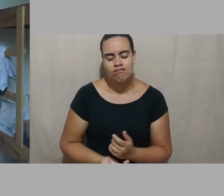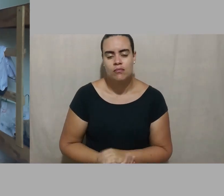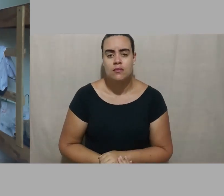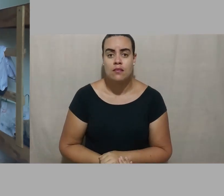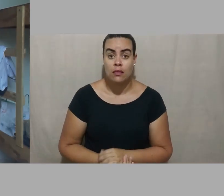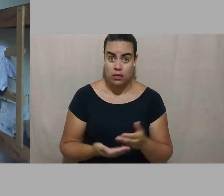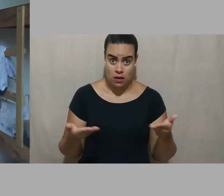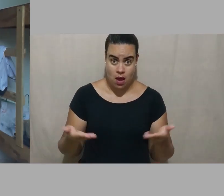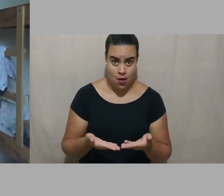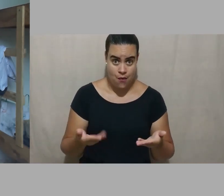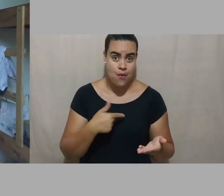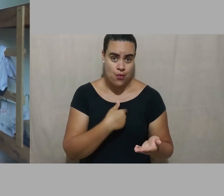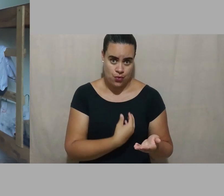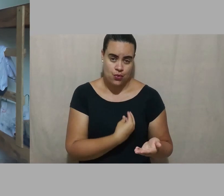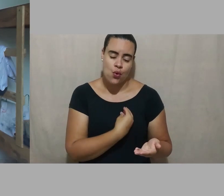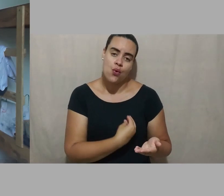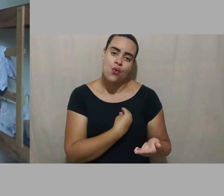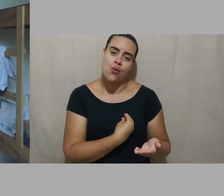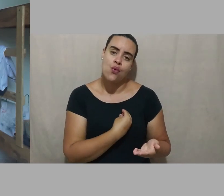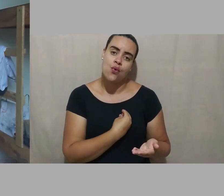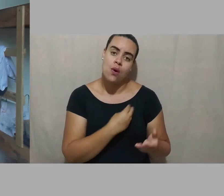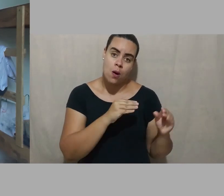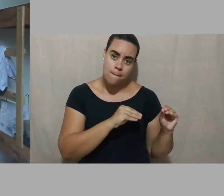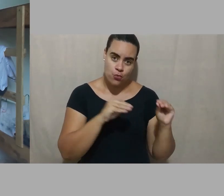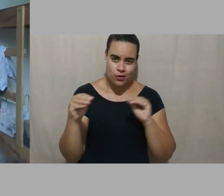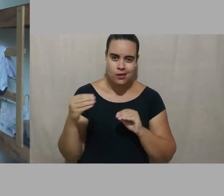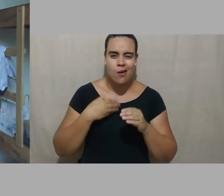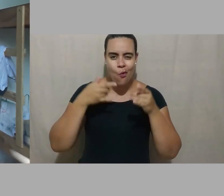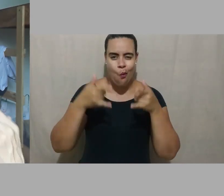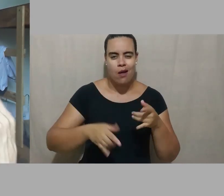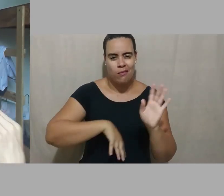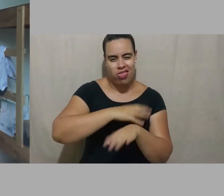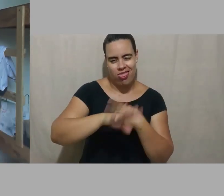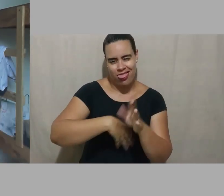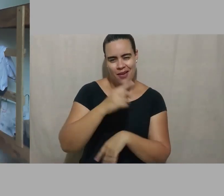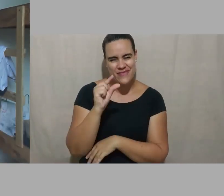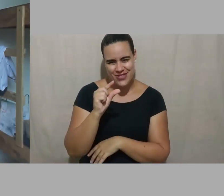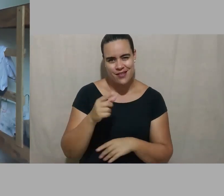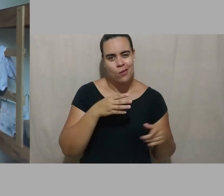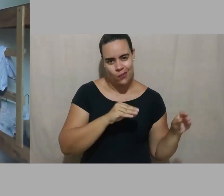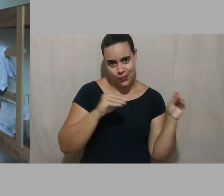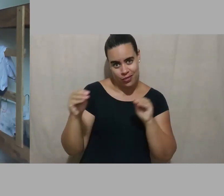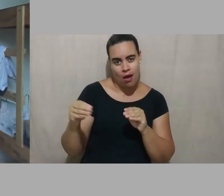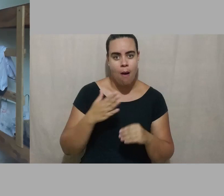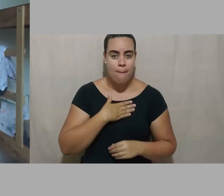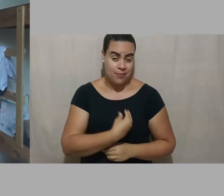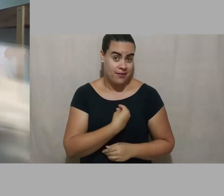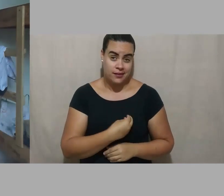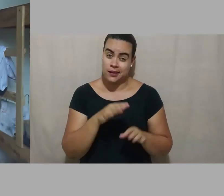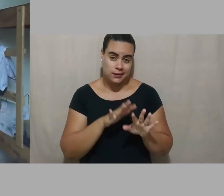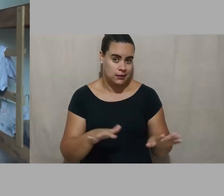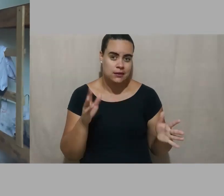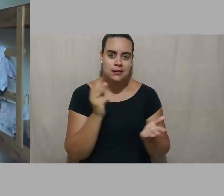E atualmente eu tô de mudança, meu quarto está um pouquinho até bagunçado porque eu tô de mudança. A minha